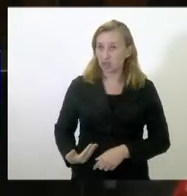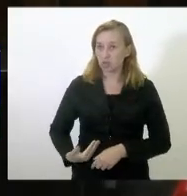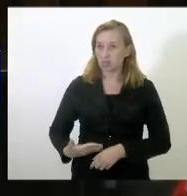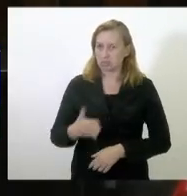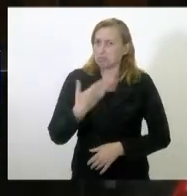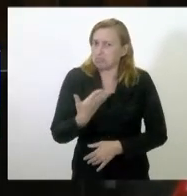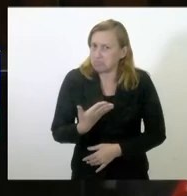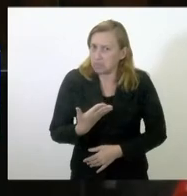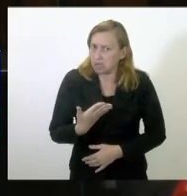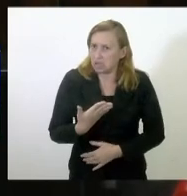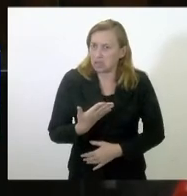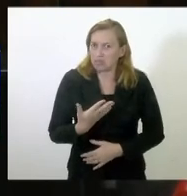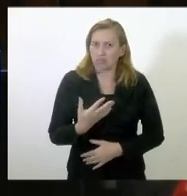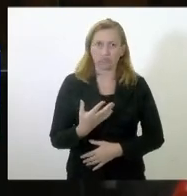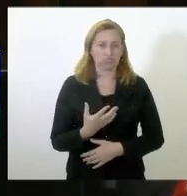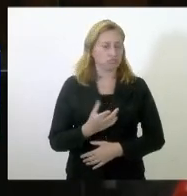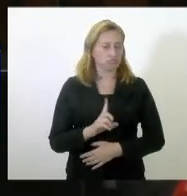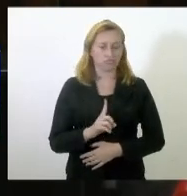nenhuma surpresa,